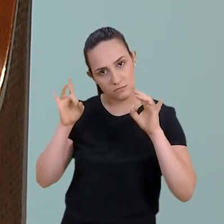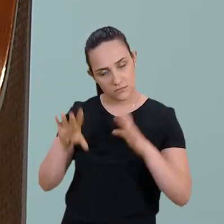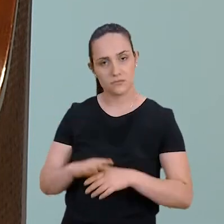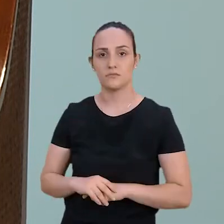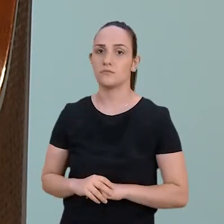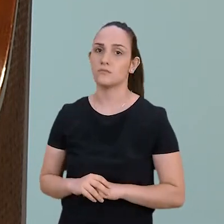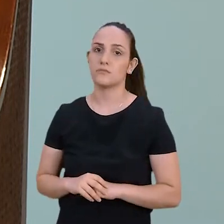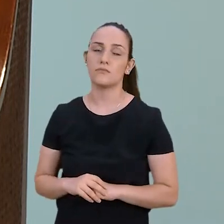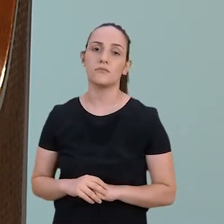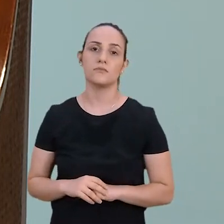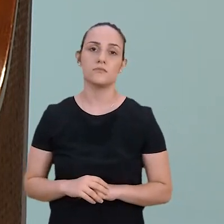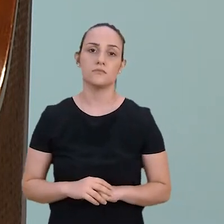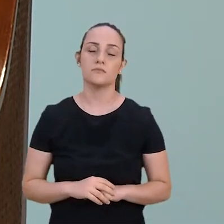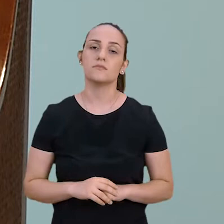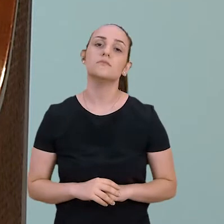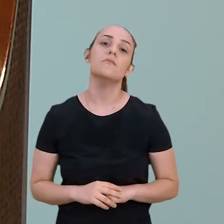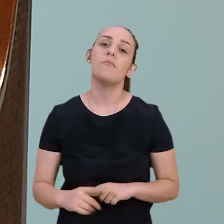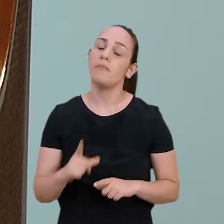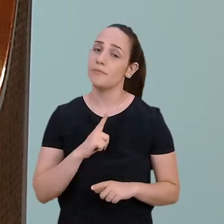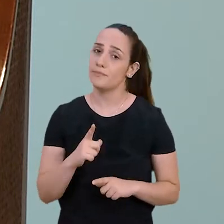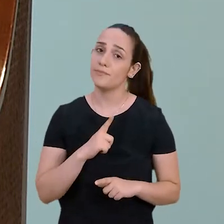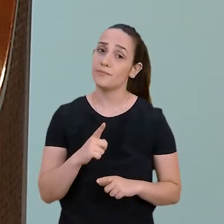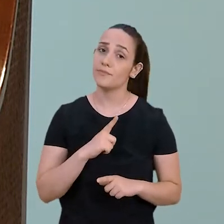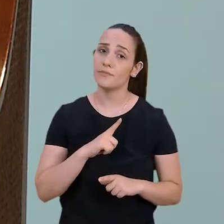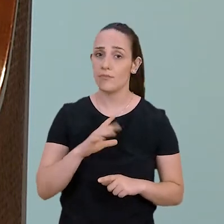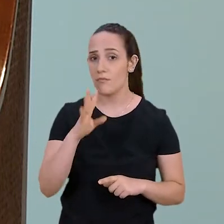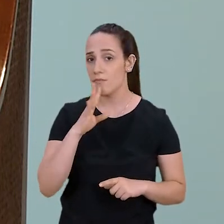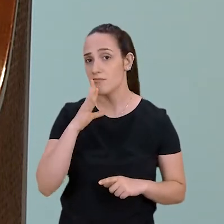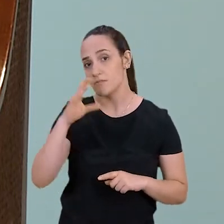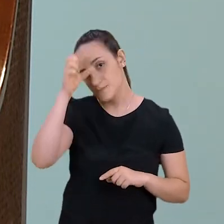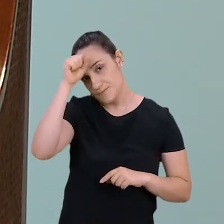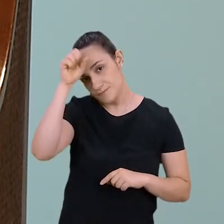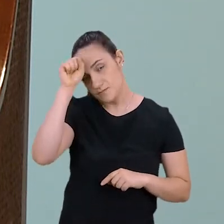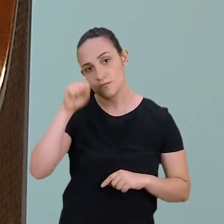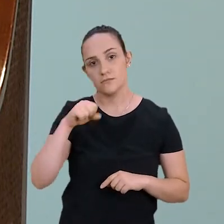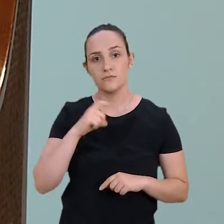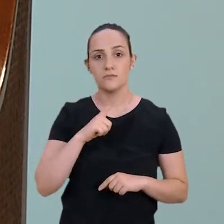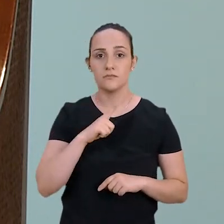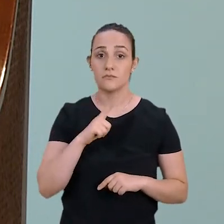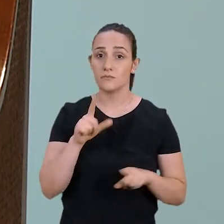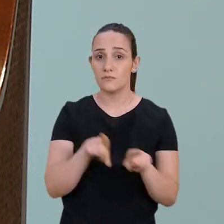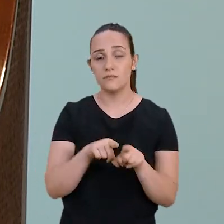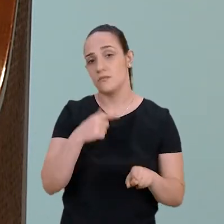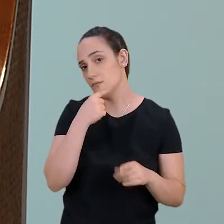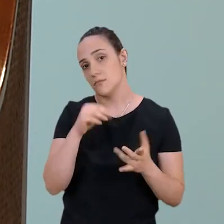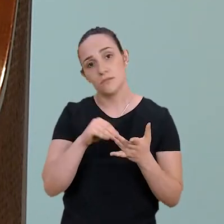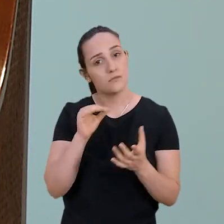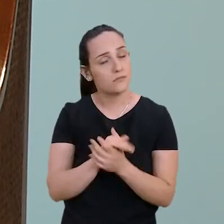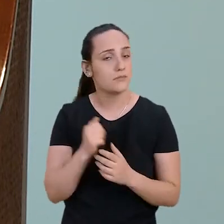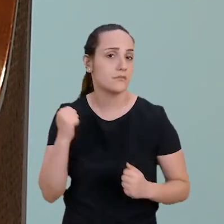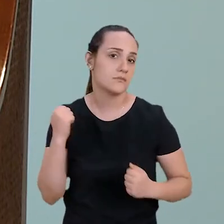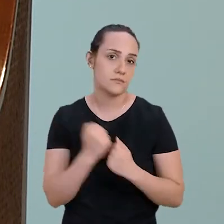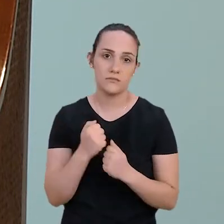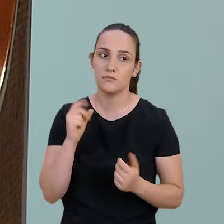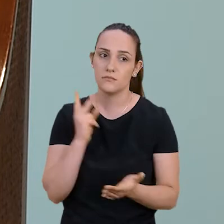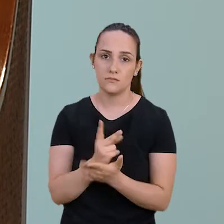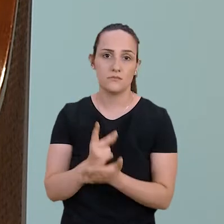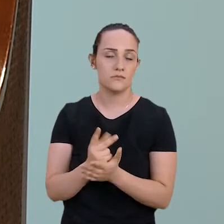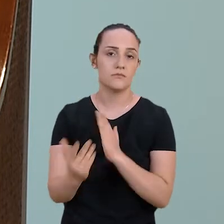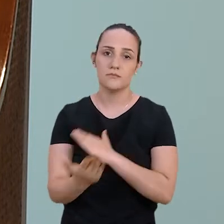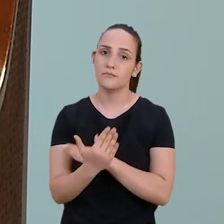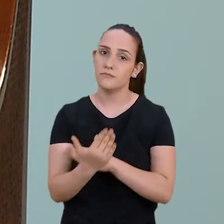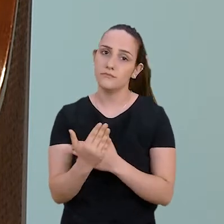Paulo. Então, assim, a gente tem muitas coisas que a maioria não tem. A gente tem o apoio de um homem dentro de casa, de um marido que reveza com a gente,